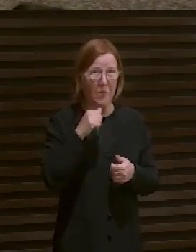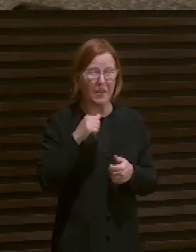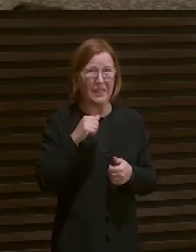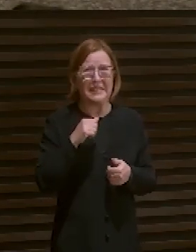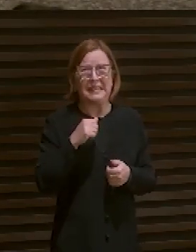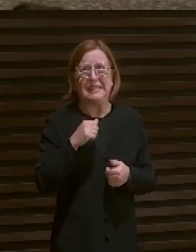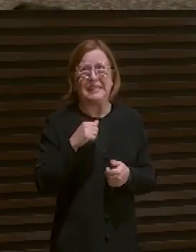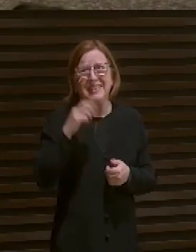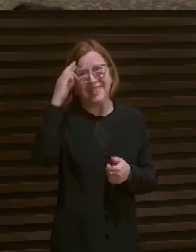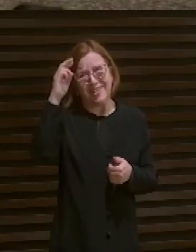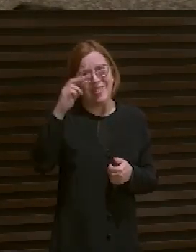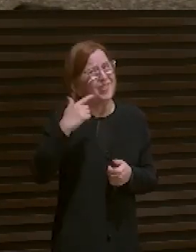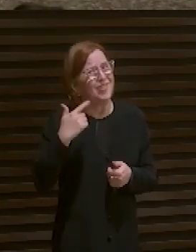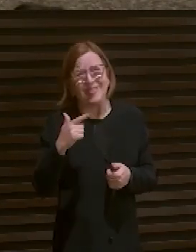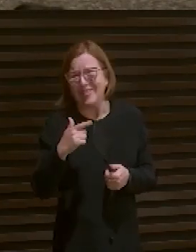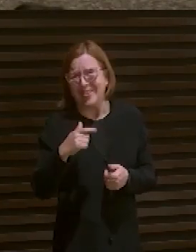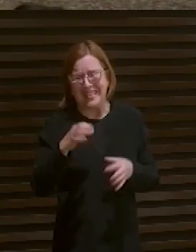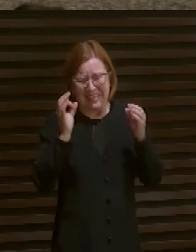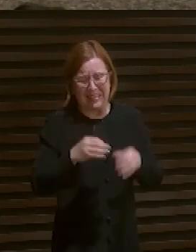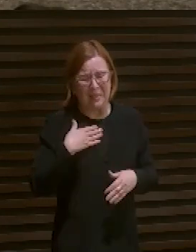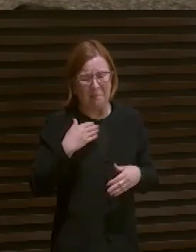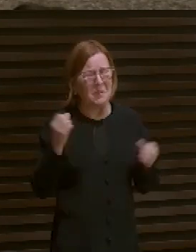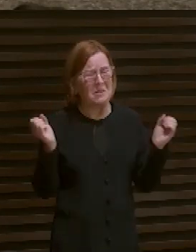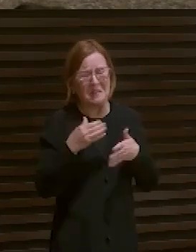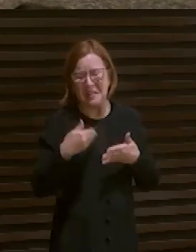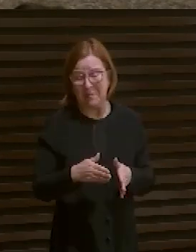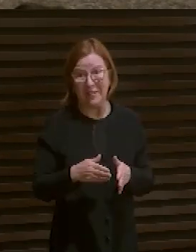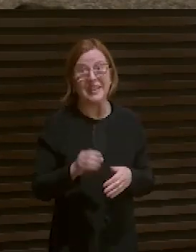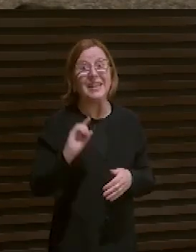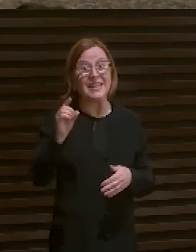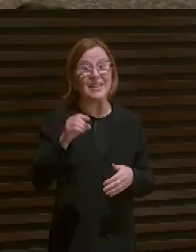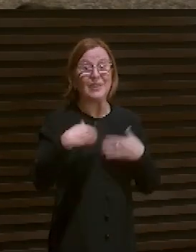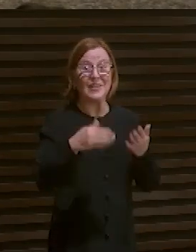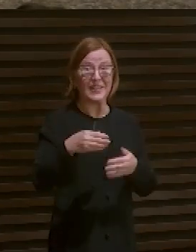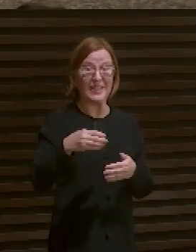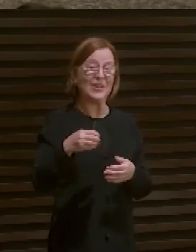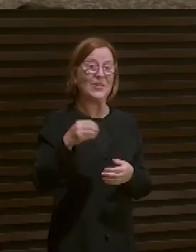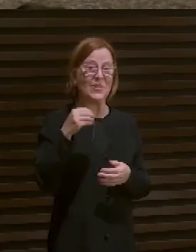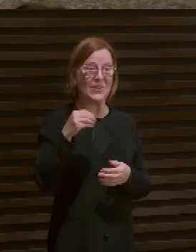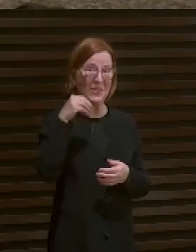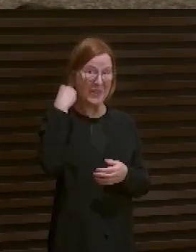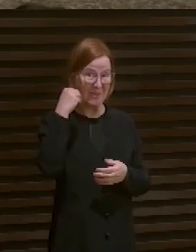E Deus deu uma experiência a ela, por isso que ela ficou